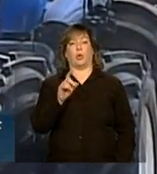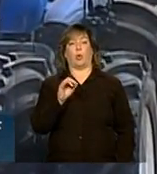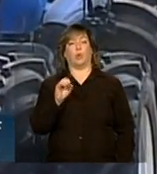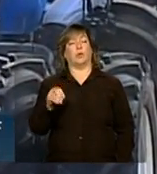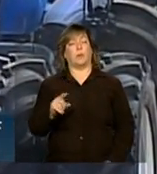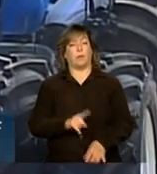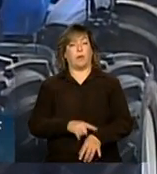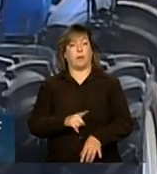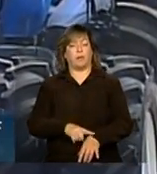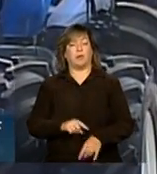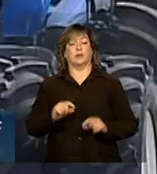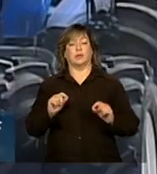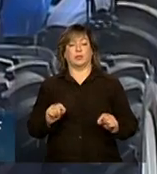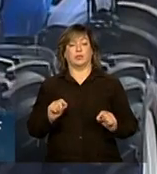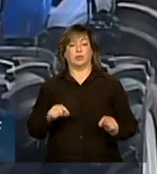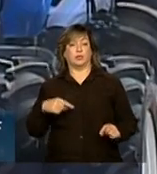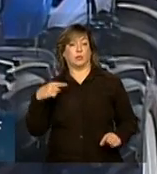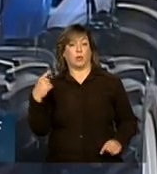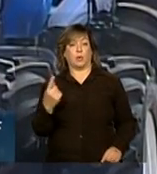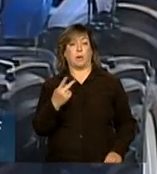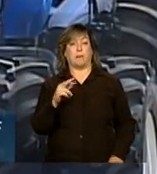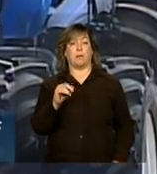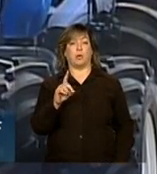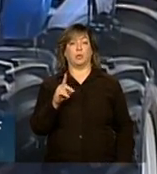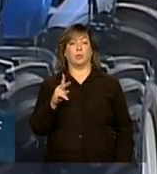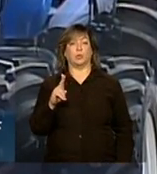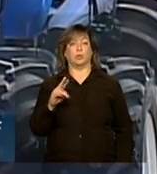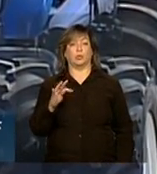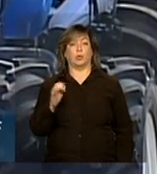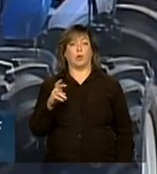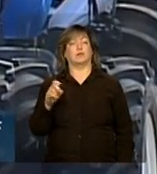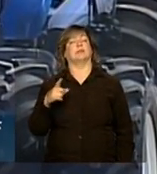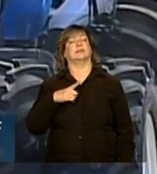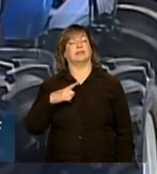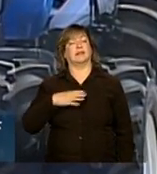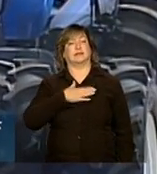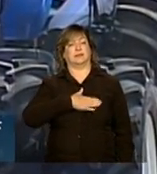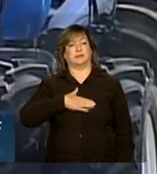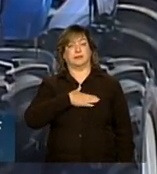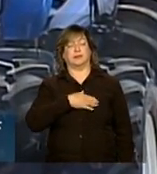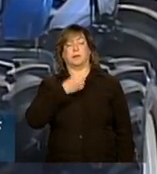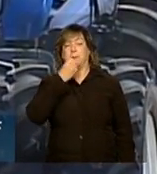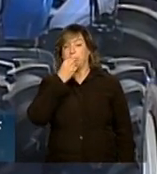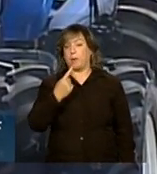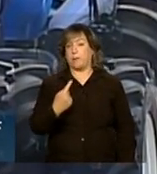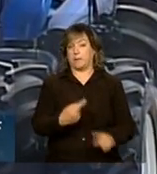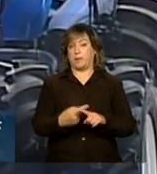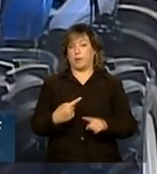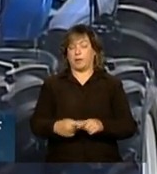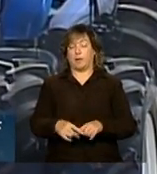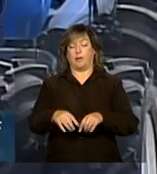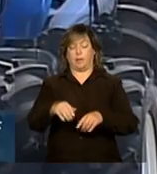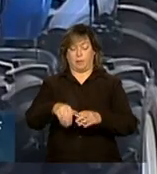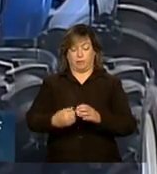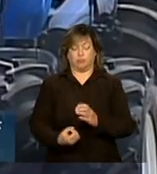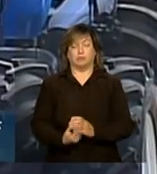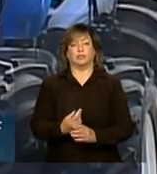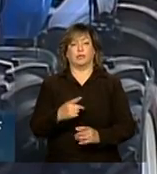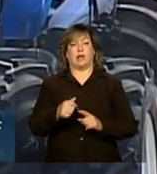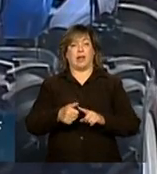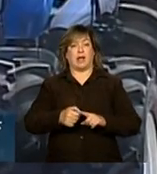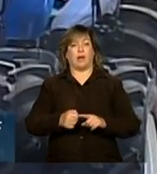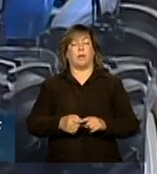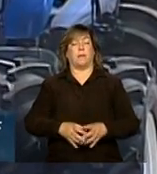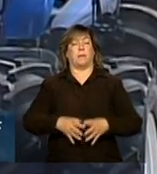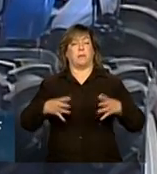é o momento aí então que os produtores têm comemorado um aumento na produção de grãos de forma geral